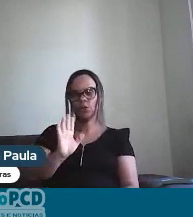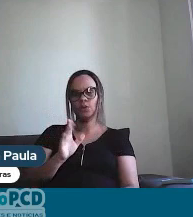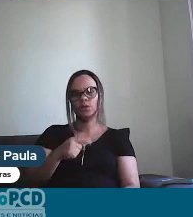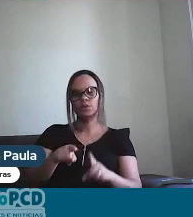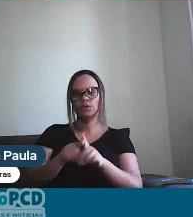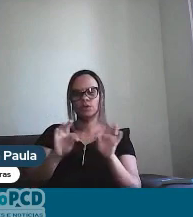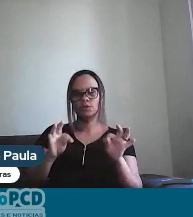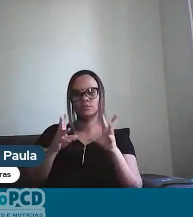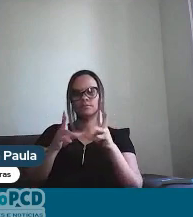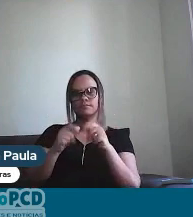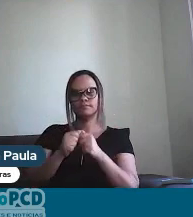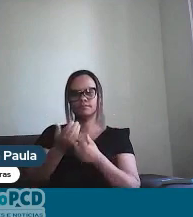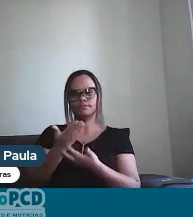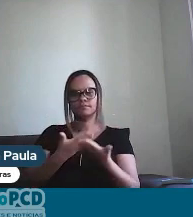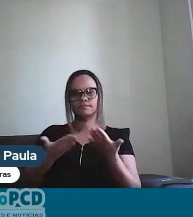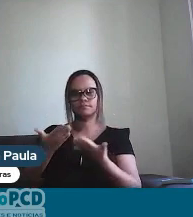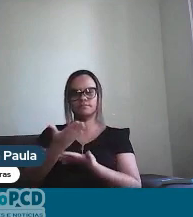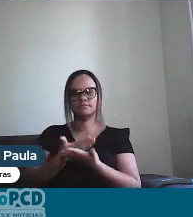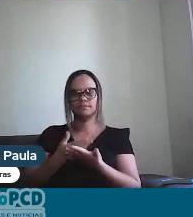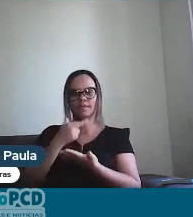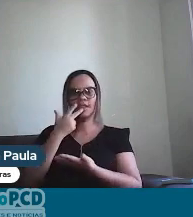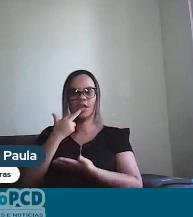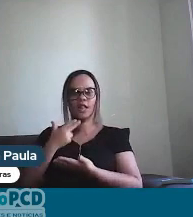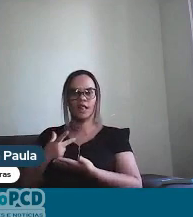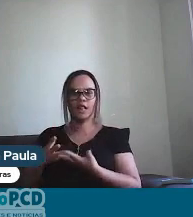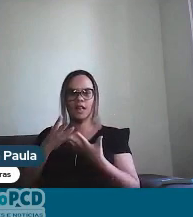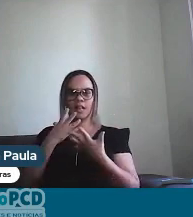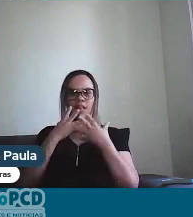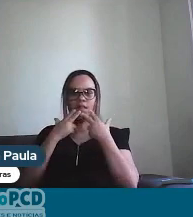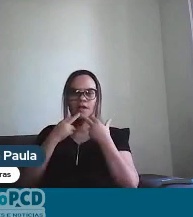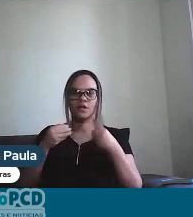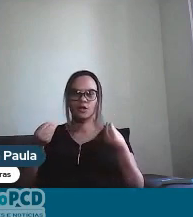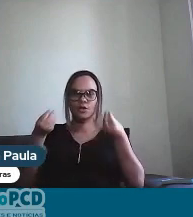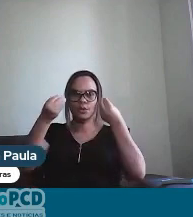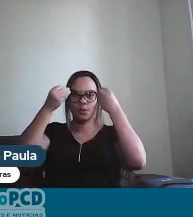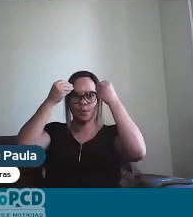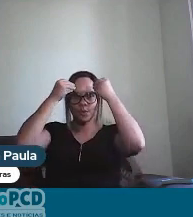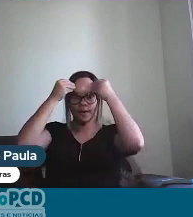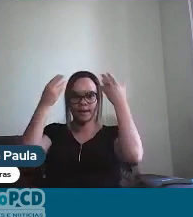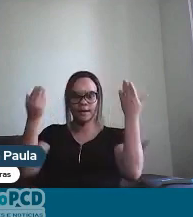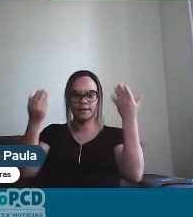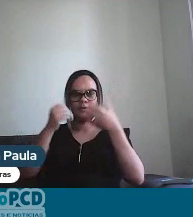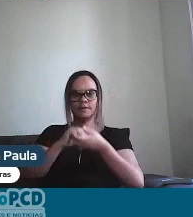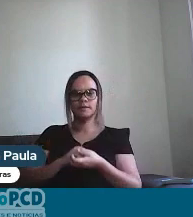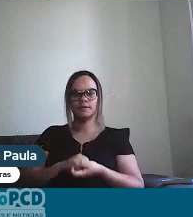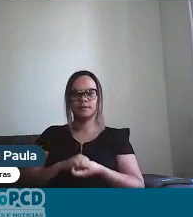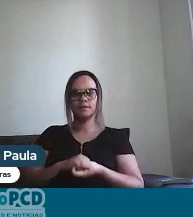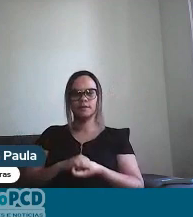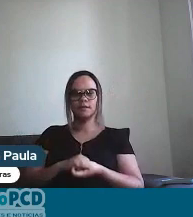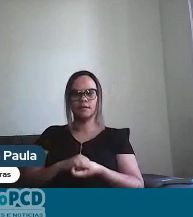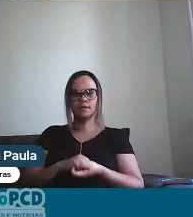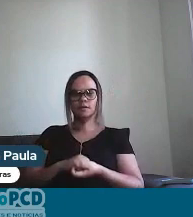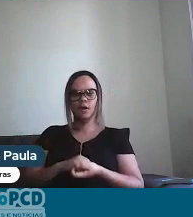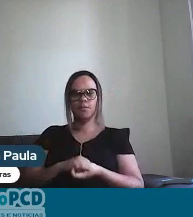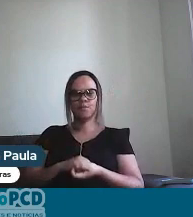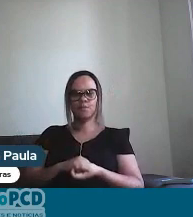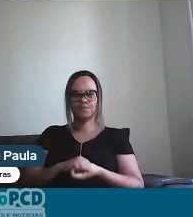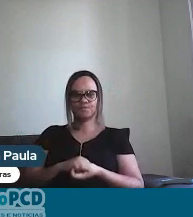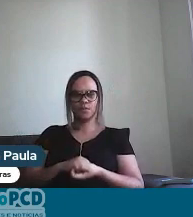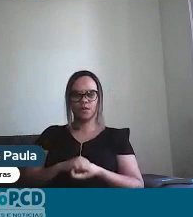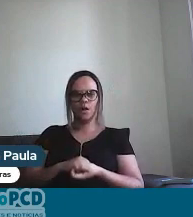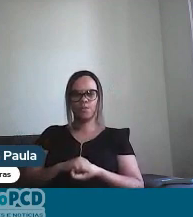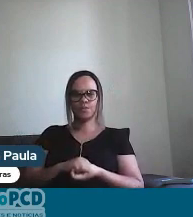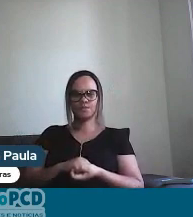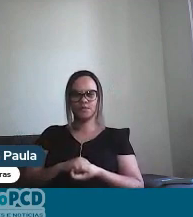as questões envolvidas com linguagem, por exemplo, fazem parte da nossa mente, né? Tirando a parte do aparelho que de fala mesmo, o resto é